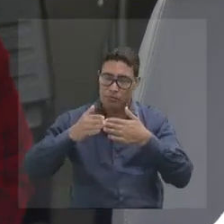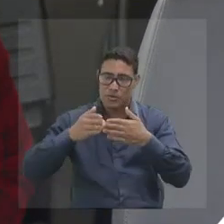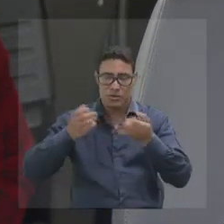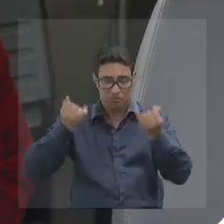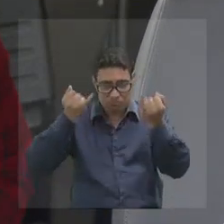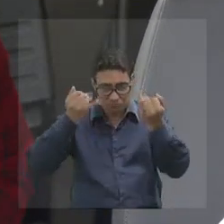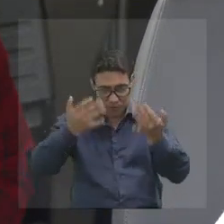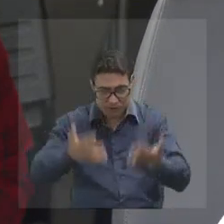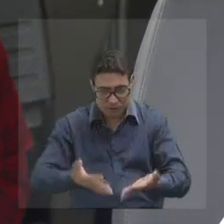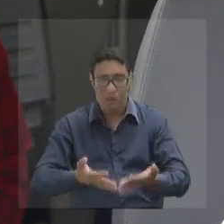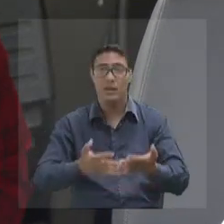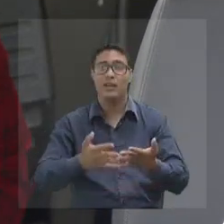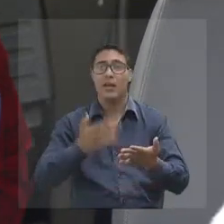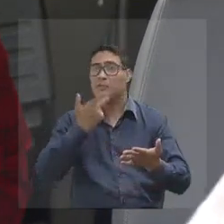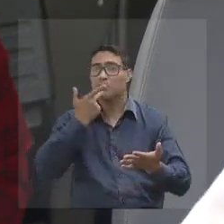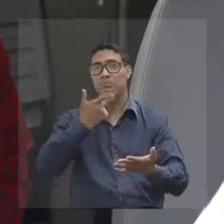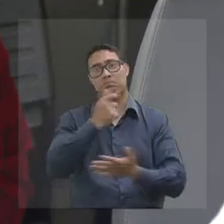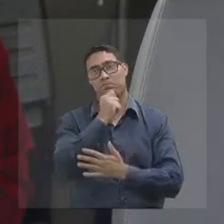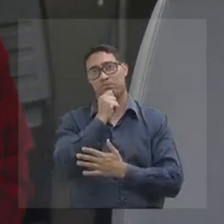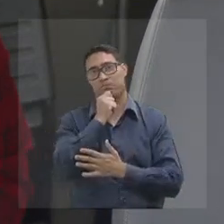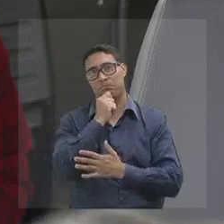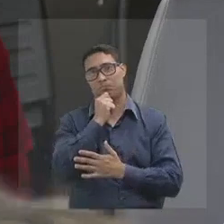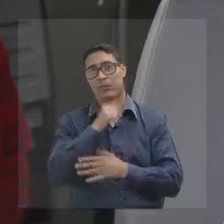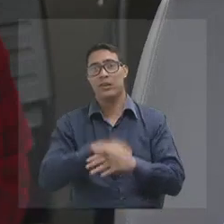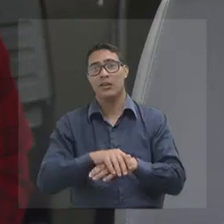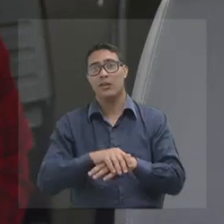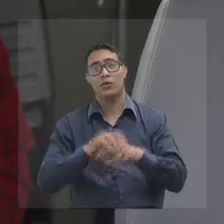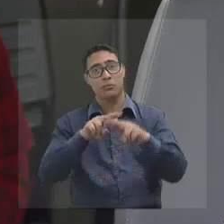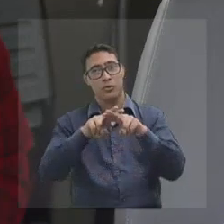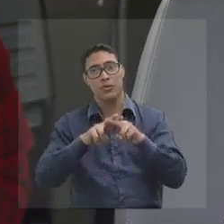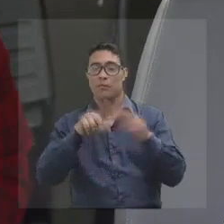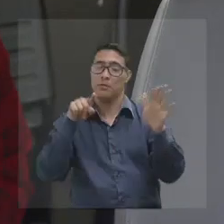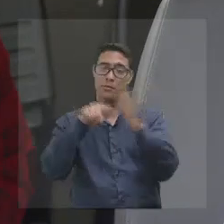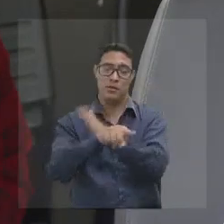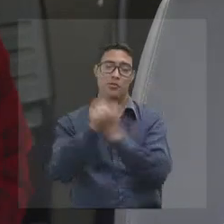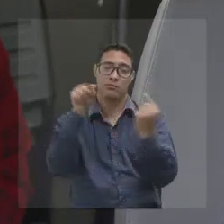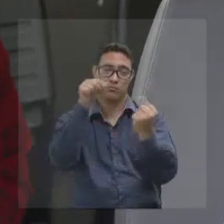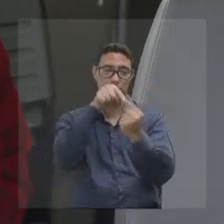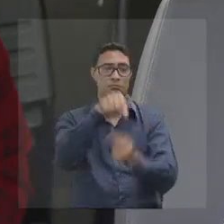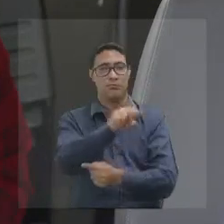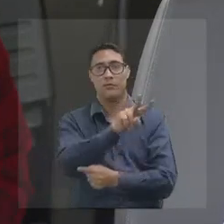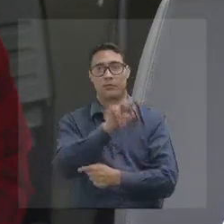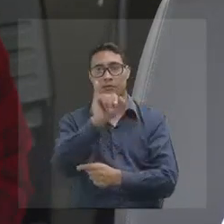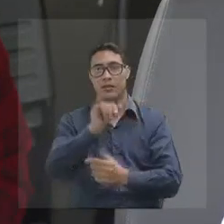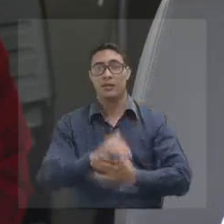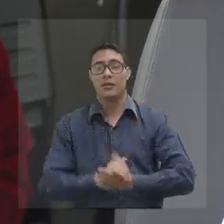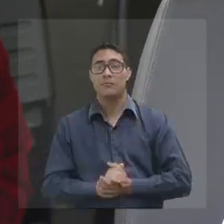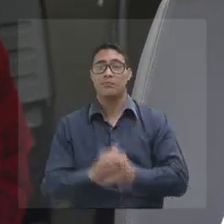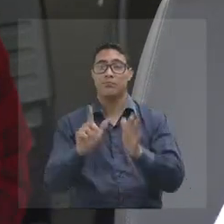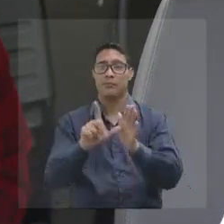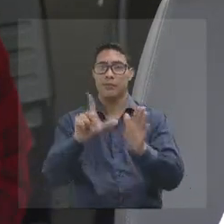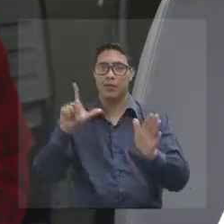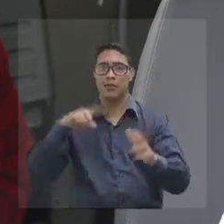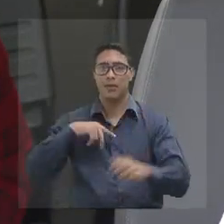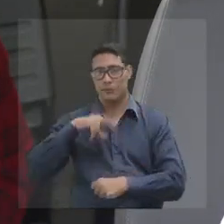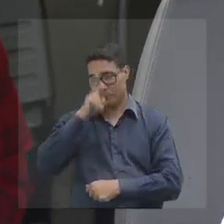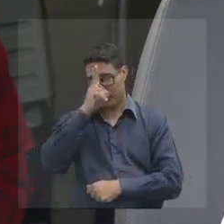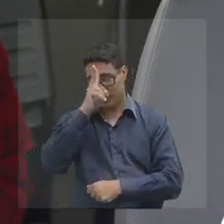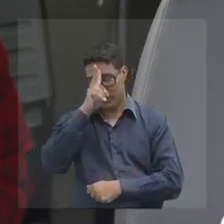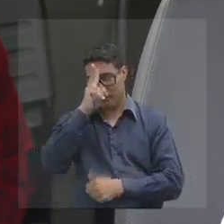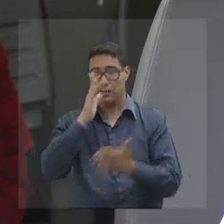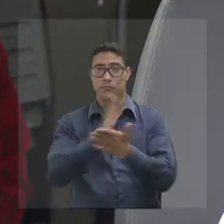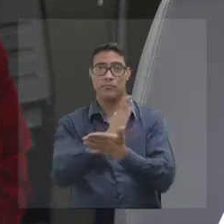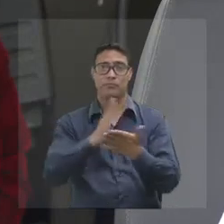destacadas acabou não sendo destacada Então as minhas perguntas vão ser um pouco nesse sentido mas antes eu queria relembrar algumas questões